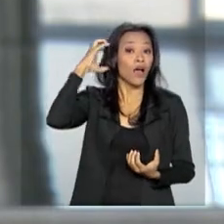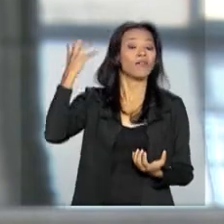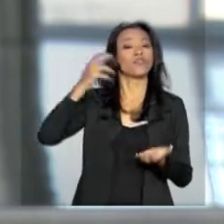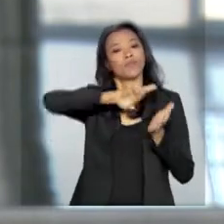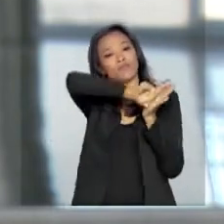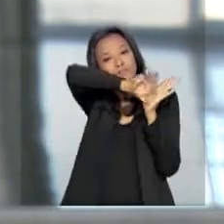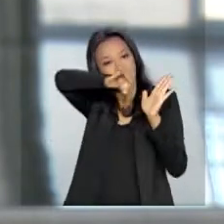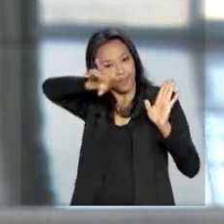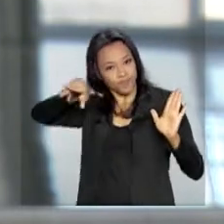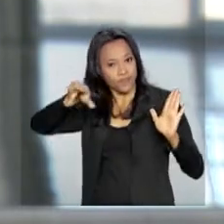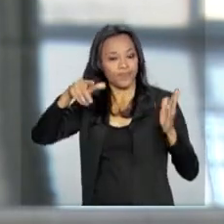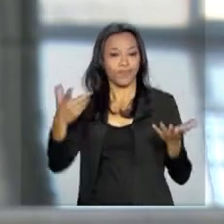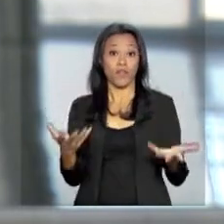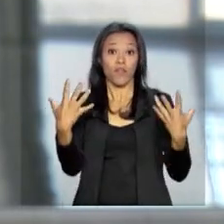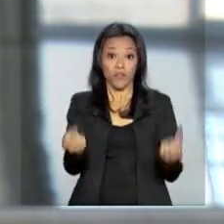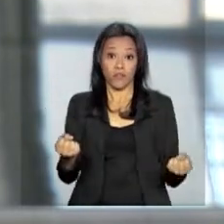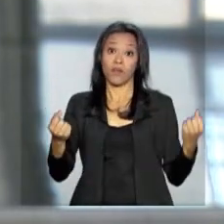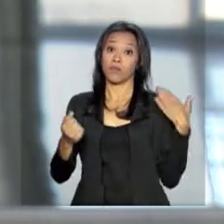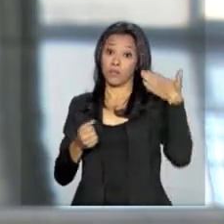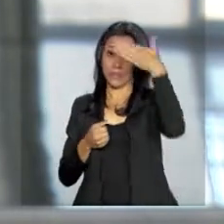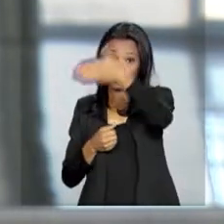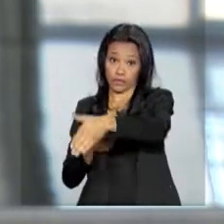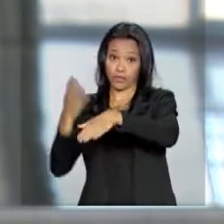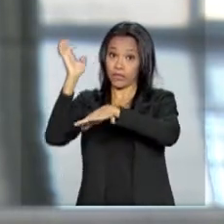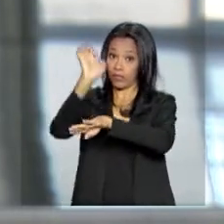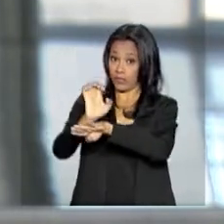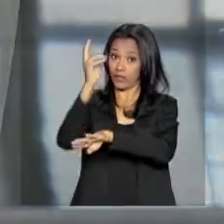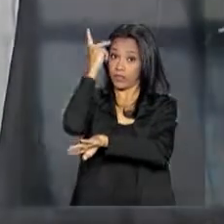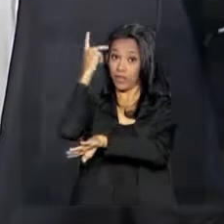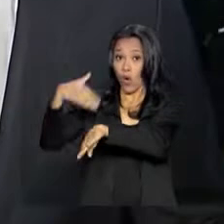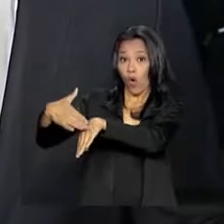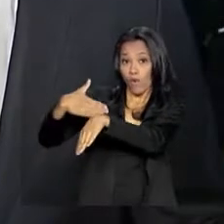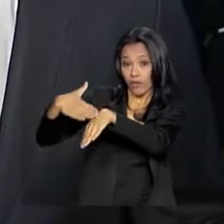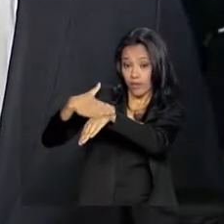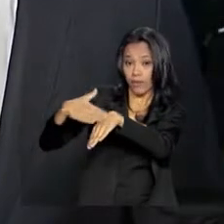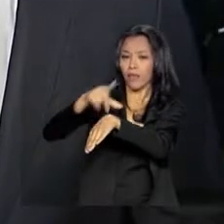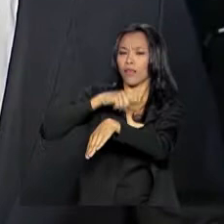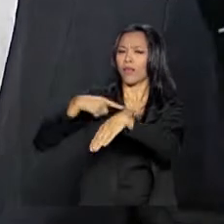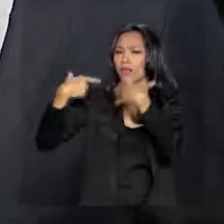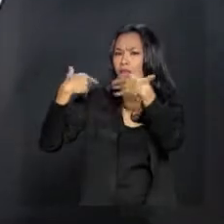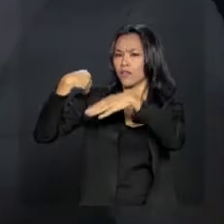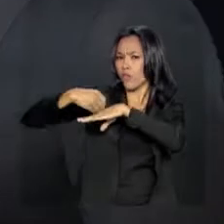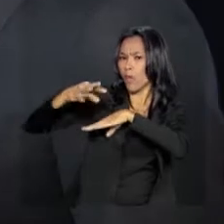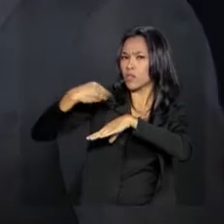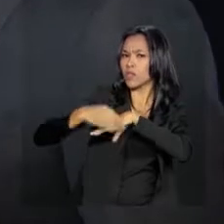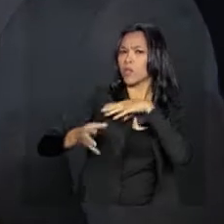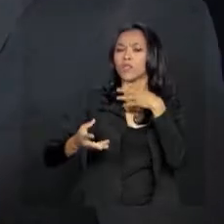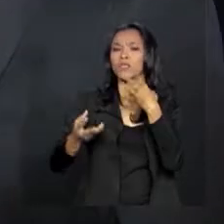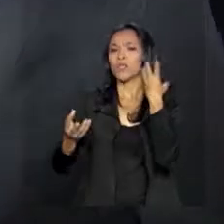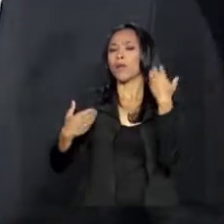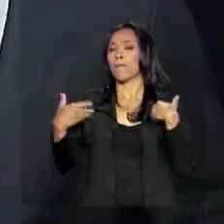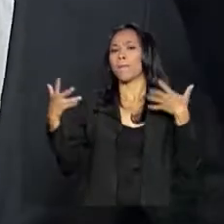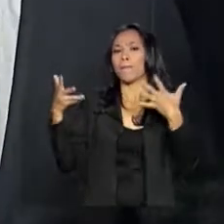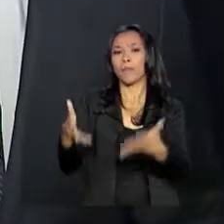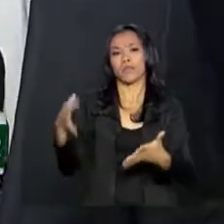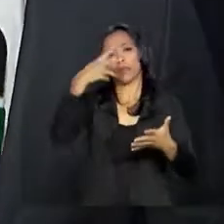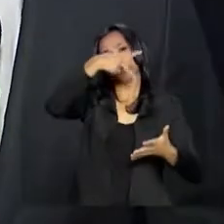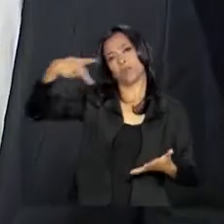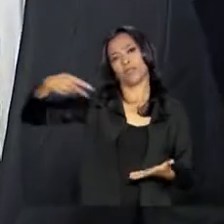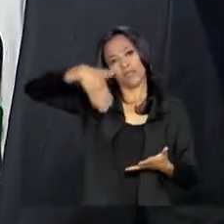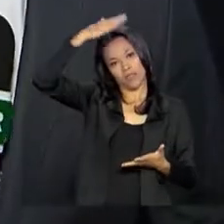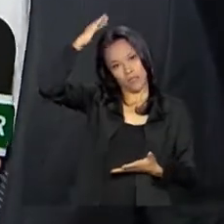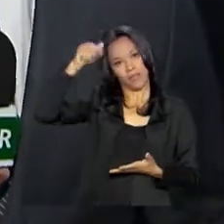até a capital paulista conversar com o repórter leandro alarcón que tenha informações sobre a participação do presidente michel temer